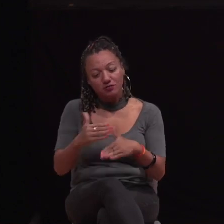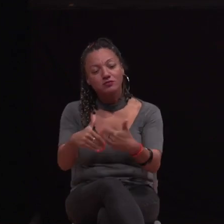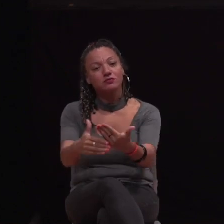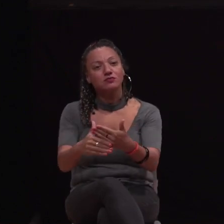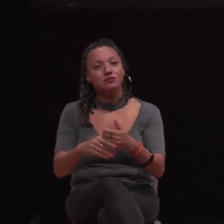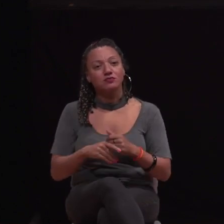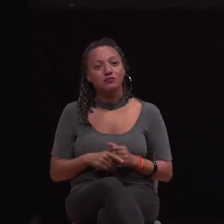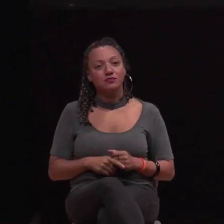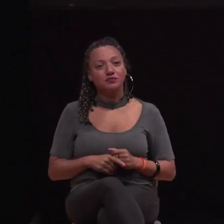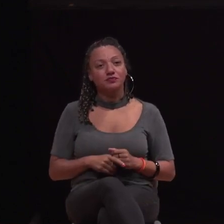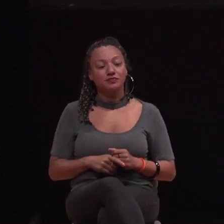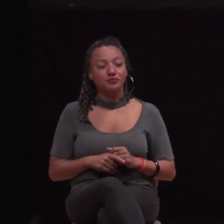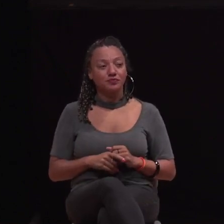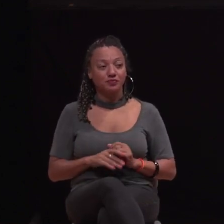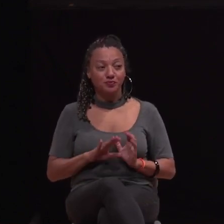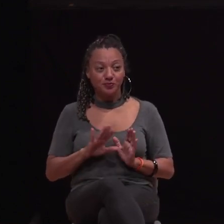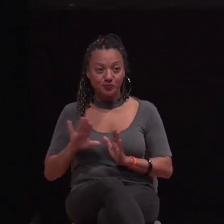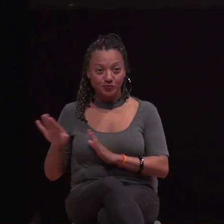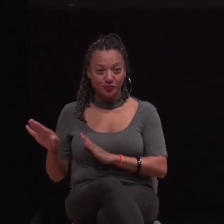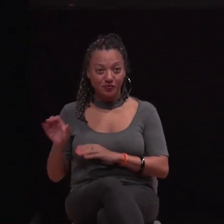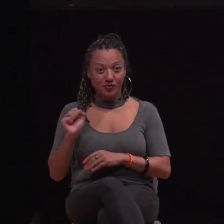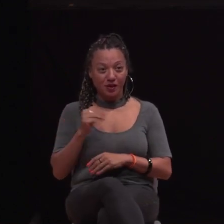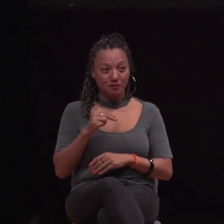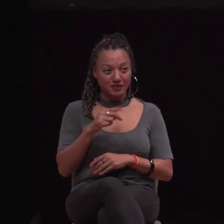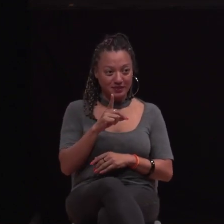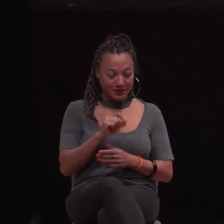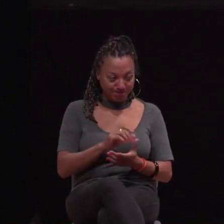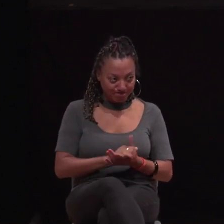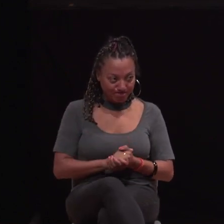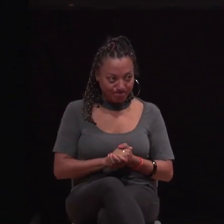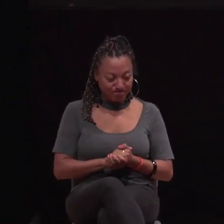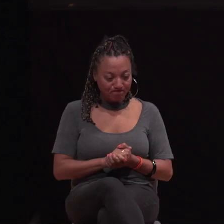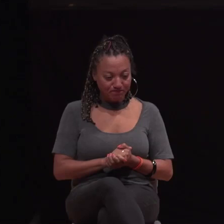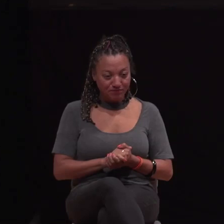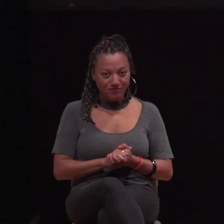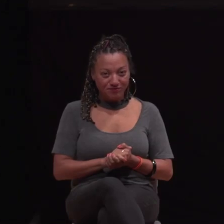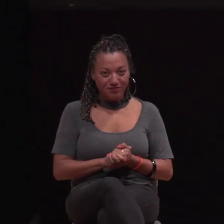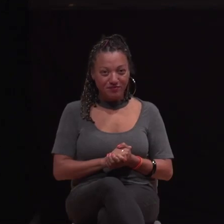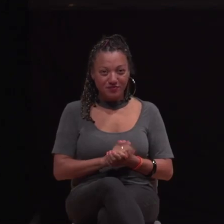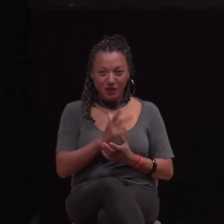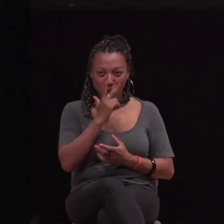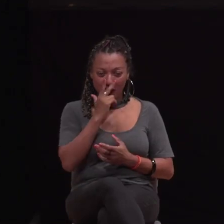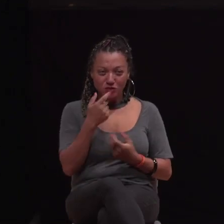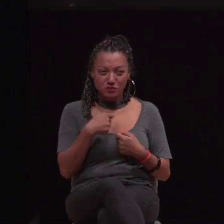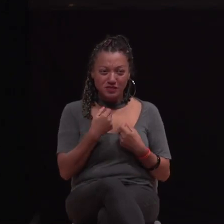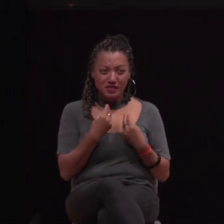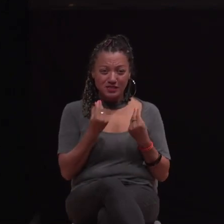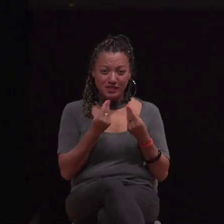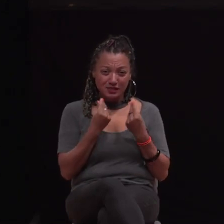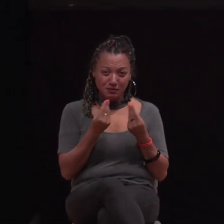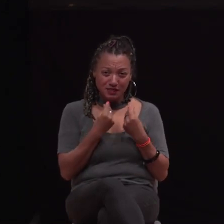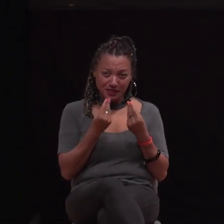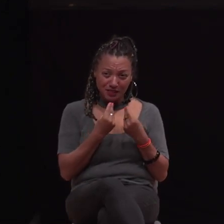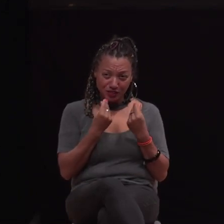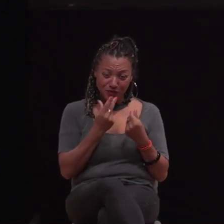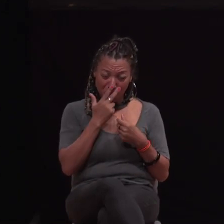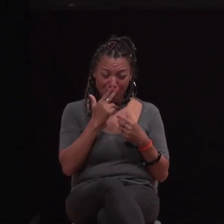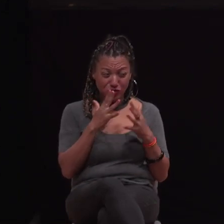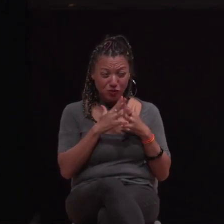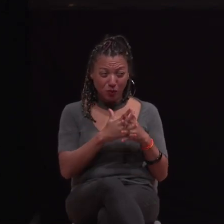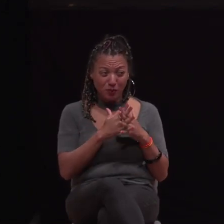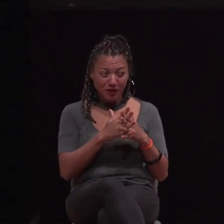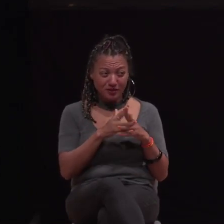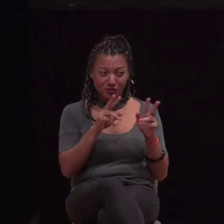aí, sobre a Amanda, eu acho que a gente tem que ter um pouco mais de sensibilidade nessa questão, e ela é bem complexa,